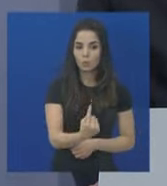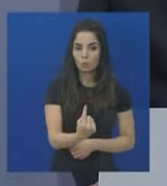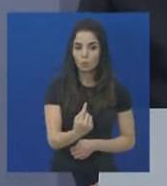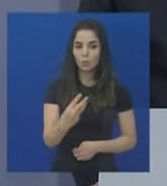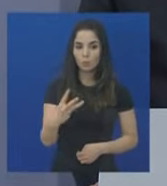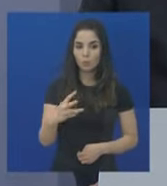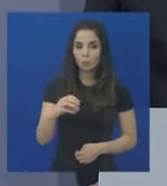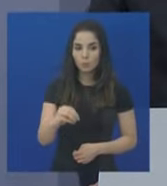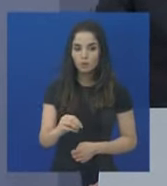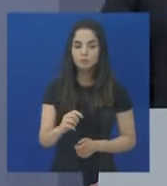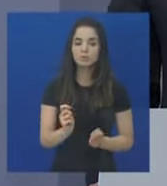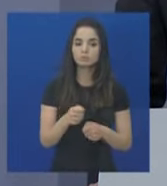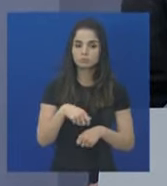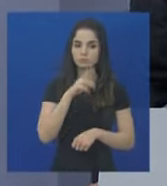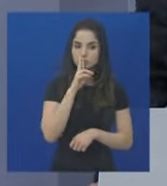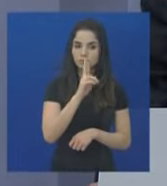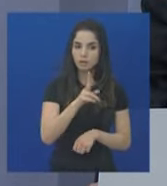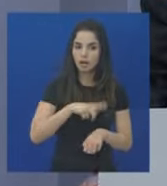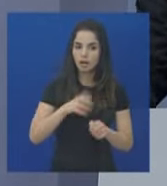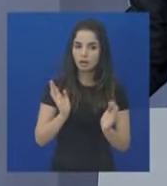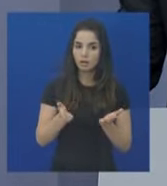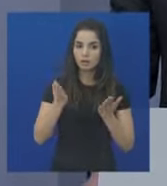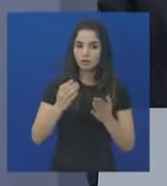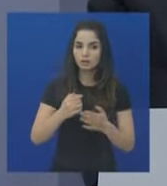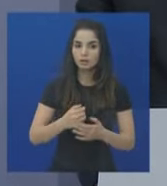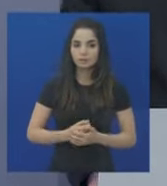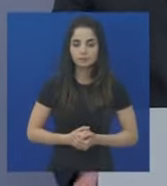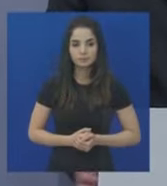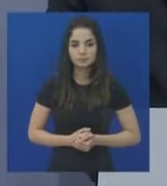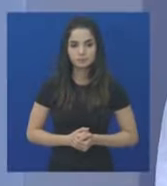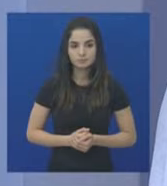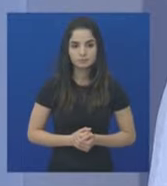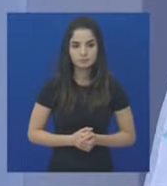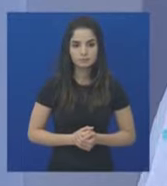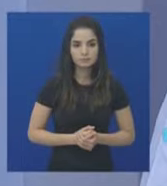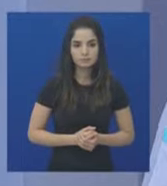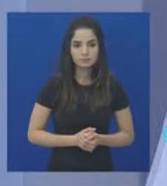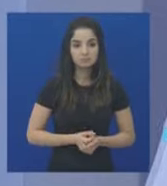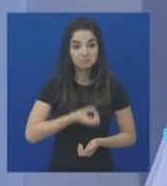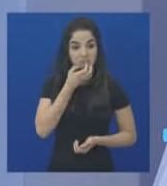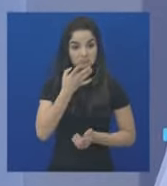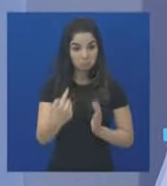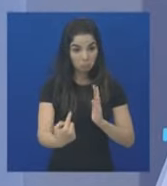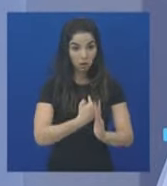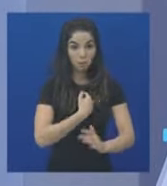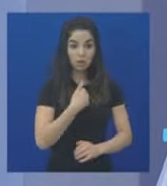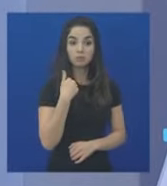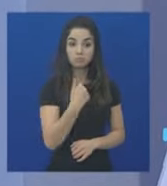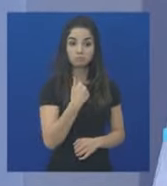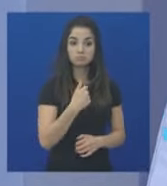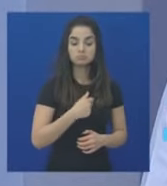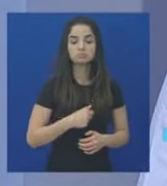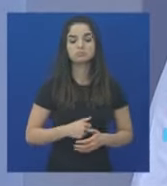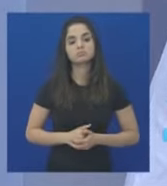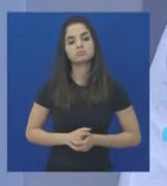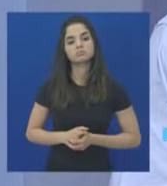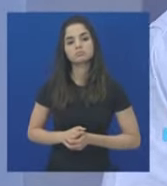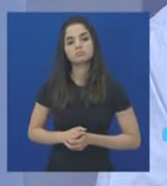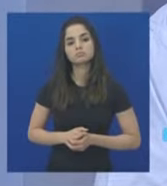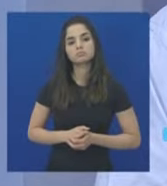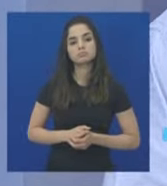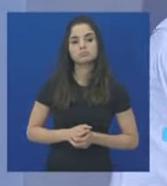e meio para a resposta. Seu tempo passa a contar a partir de agora, candidato. Muito boa pergunta, candidato Jânio Mendes. Um